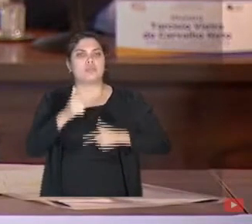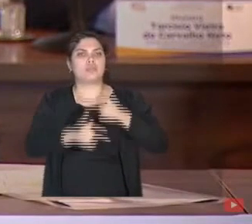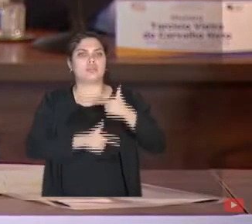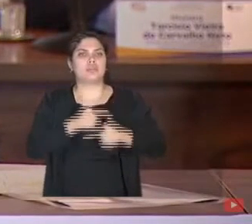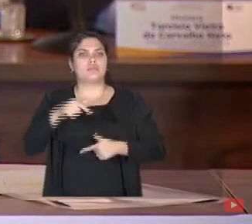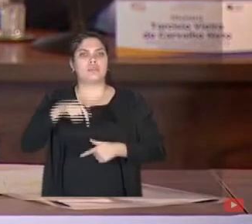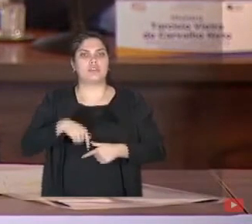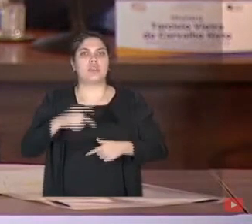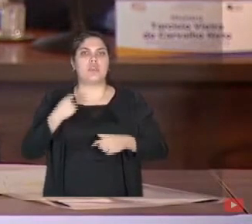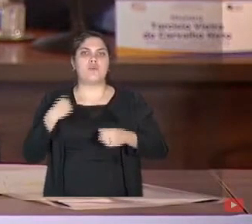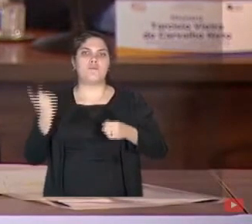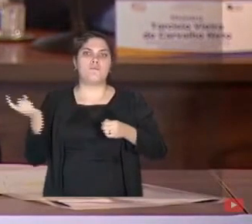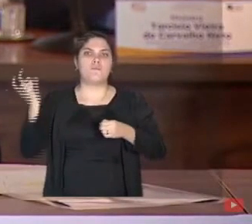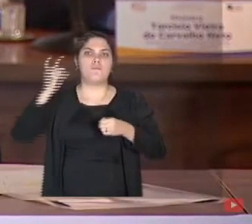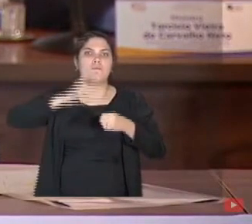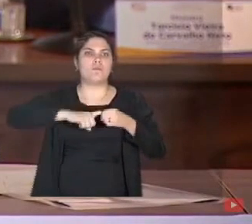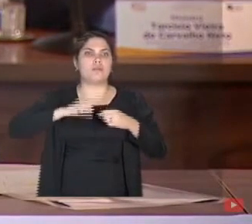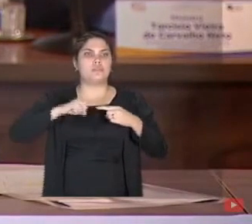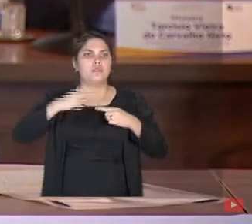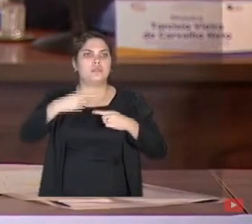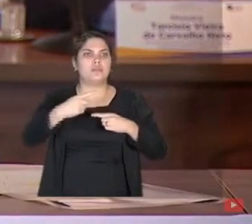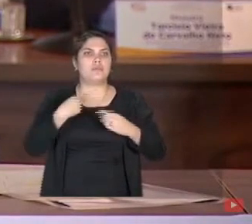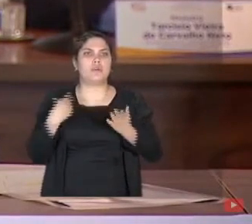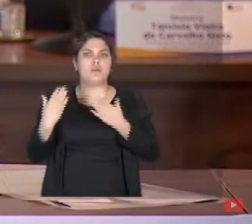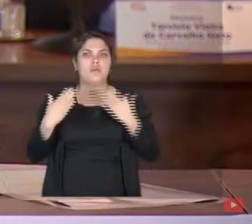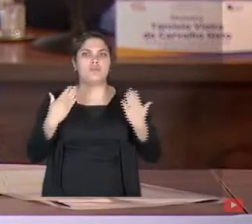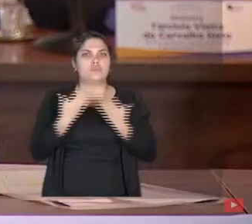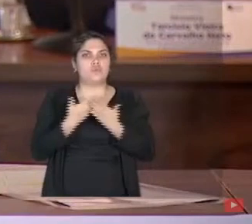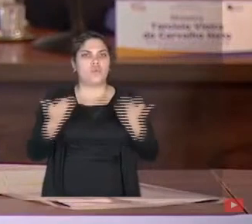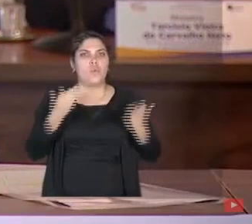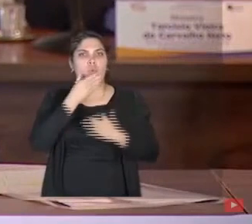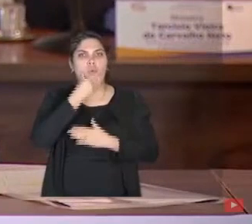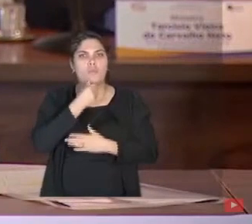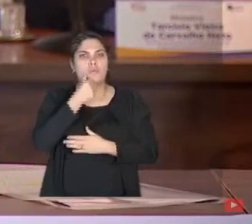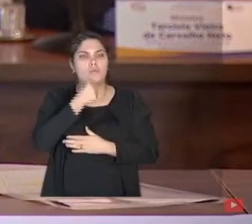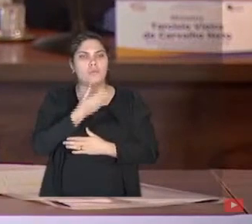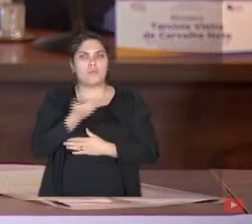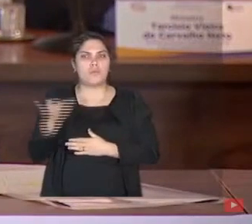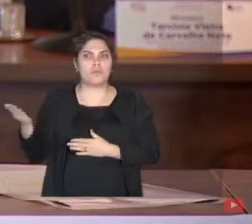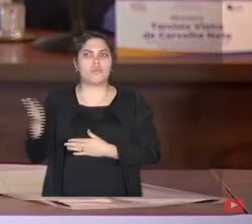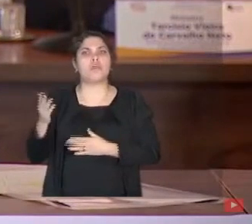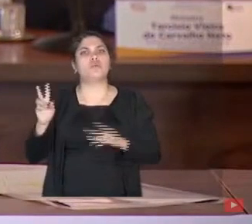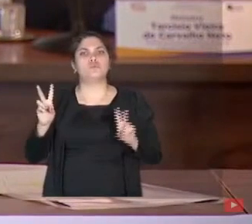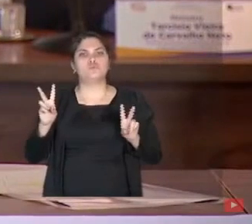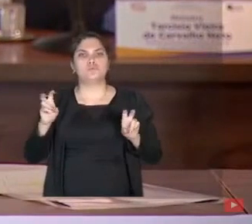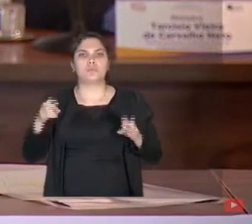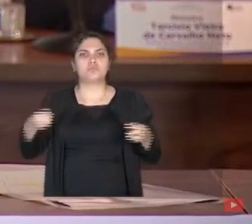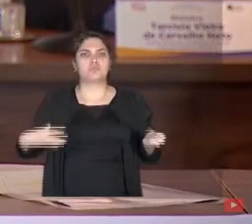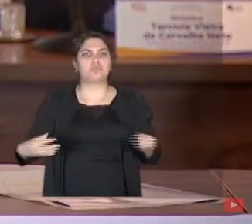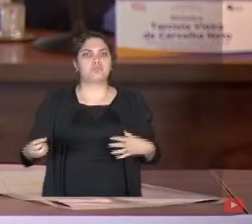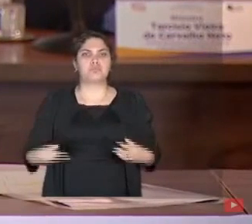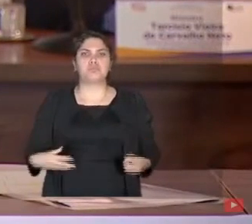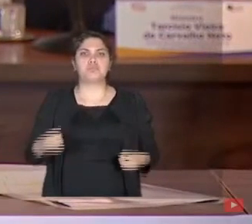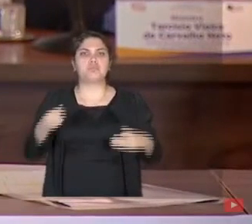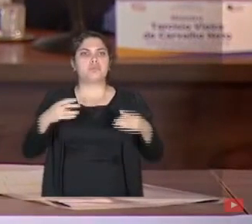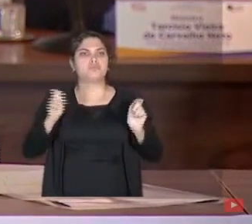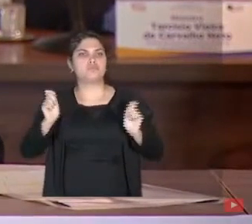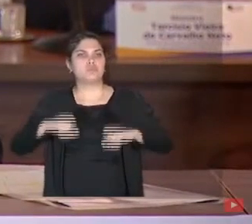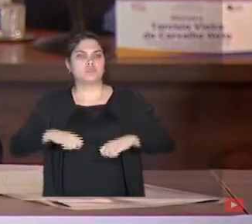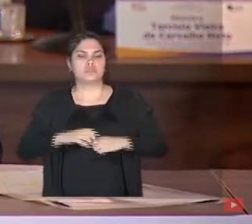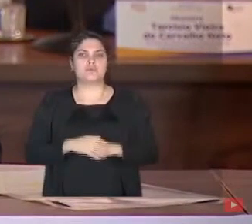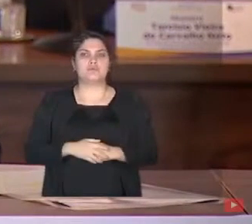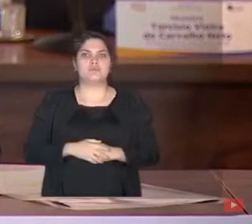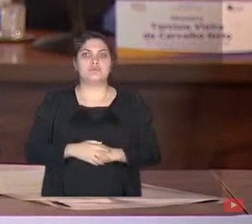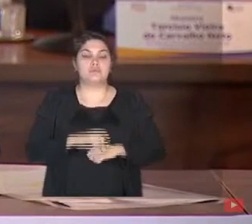e eu voltarei mais tarde para conversar com todos os senhores sobre as atualizações